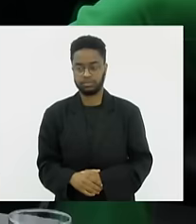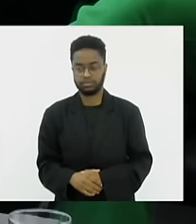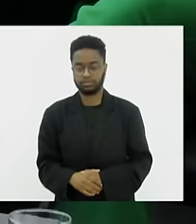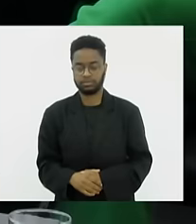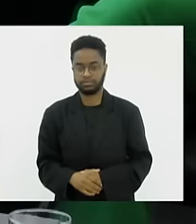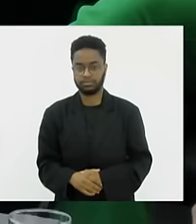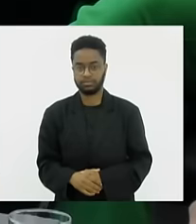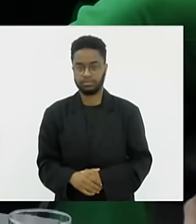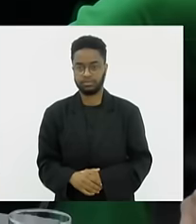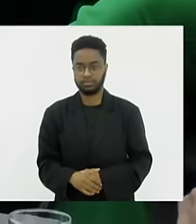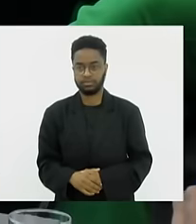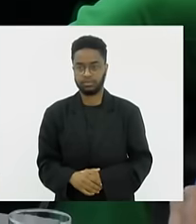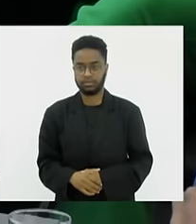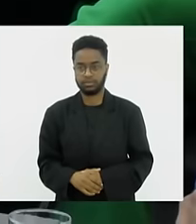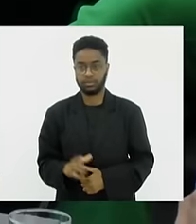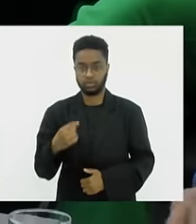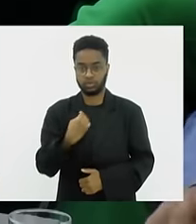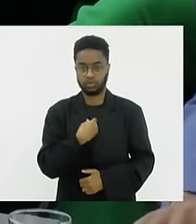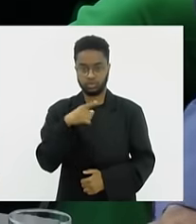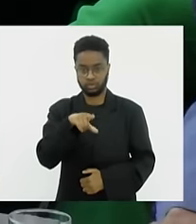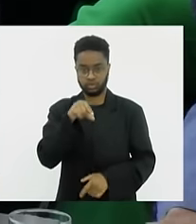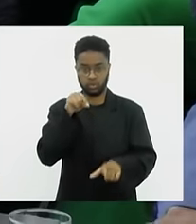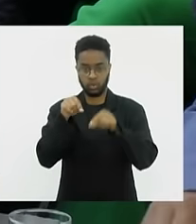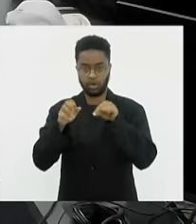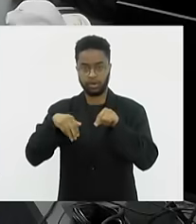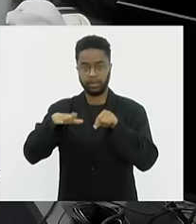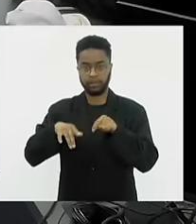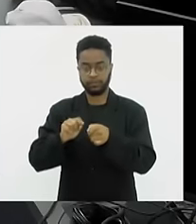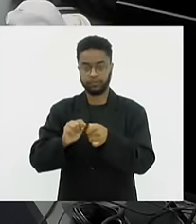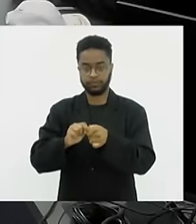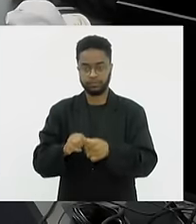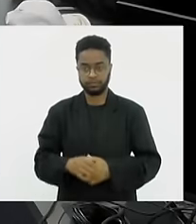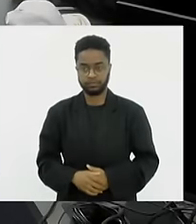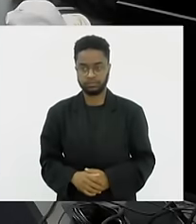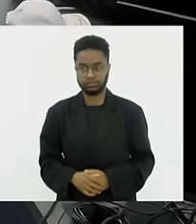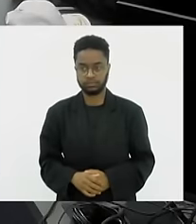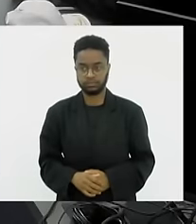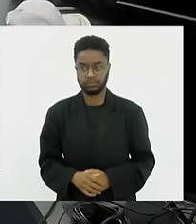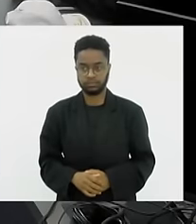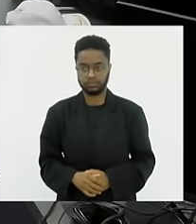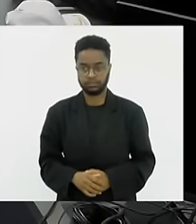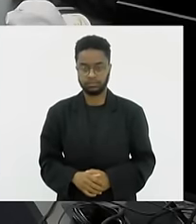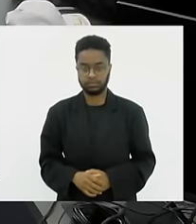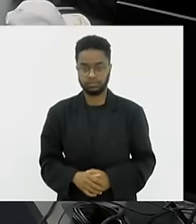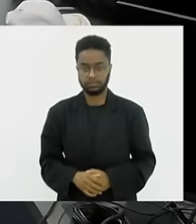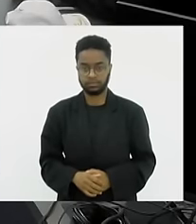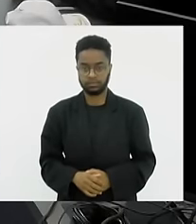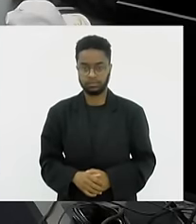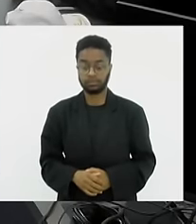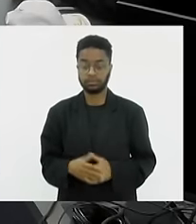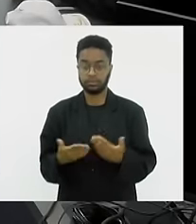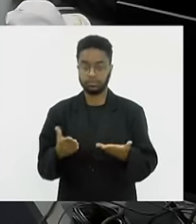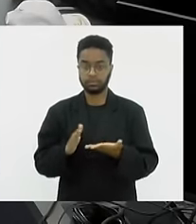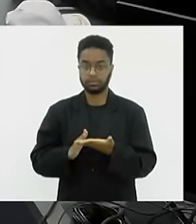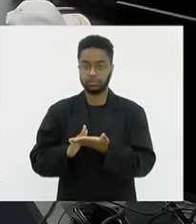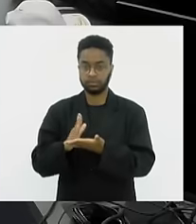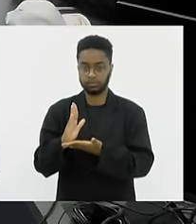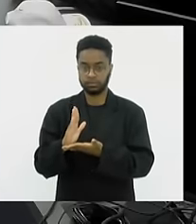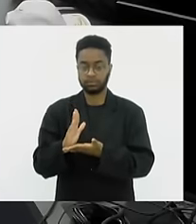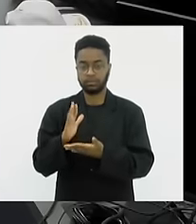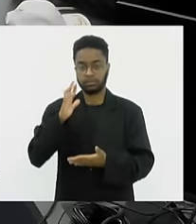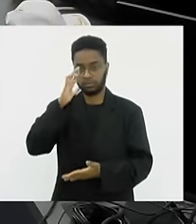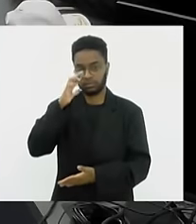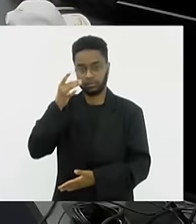Agente designando os agentes. Então, em deliberação, a aprovação de uma fiscalização